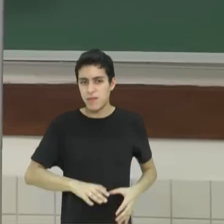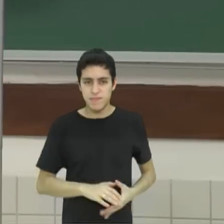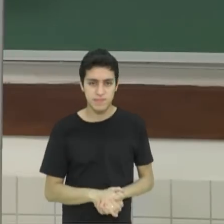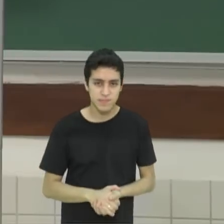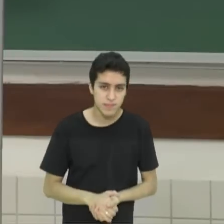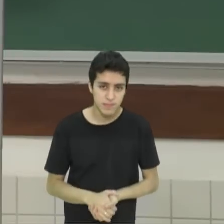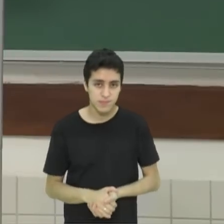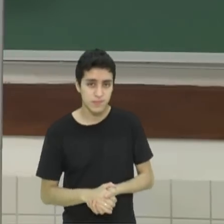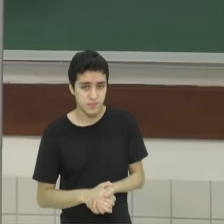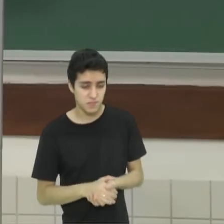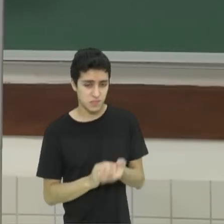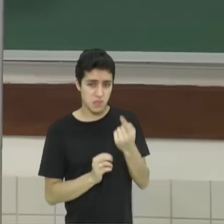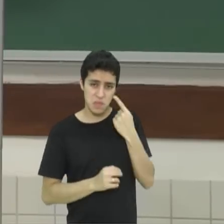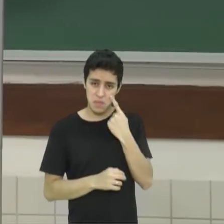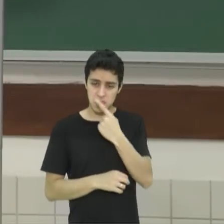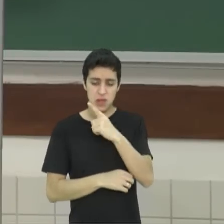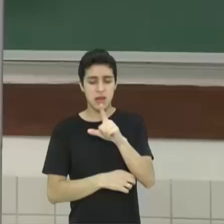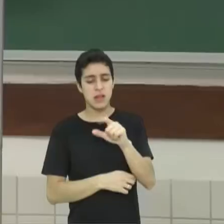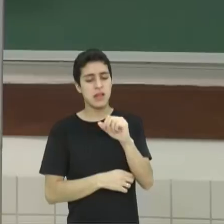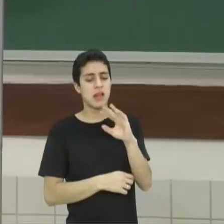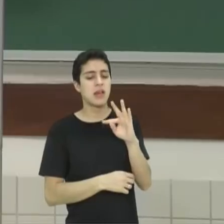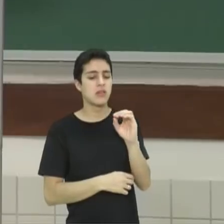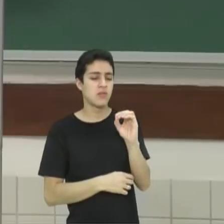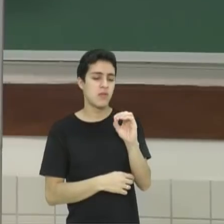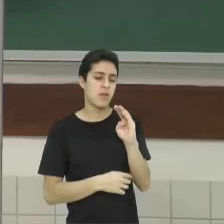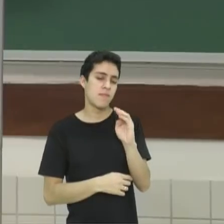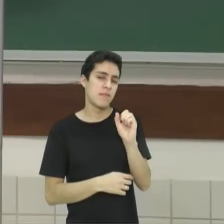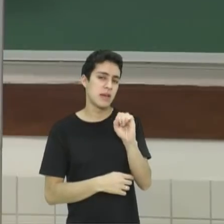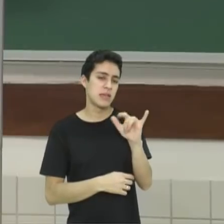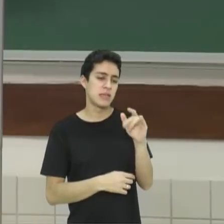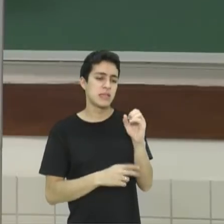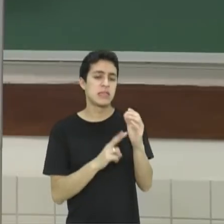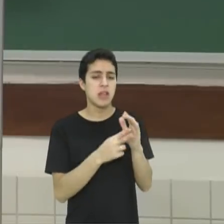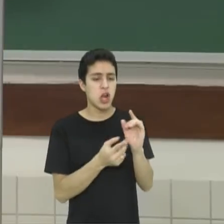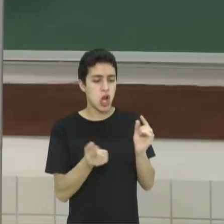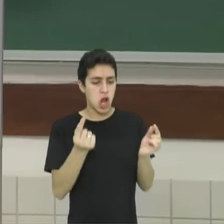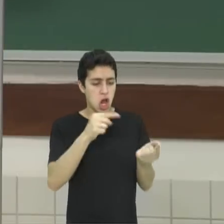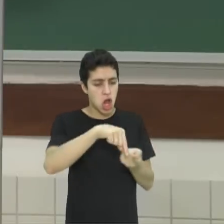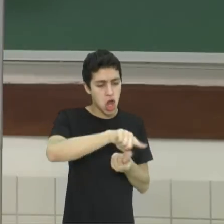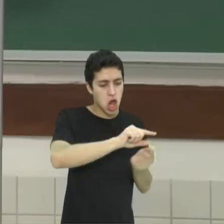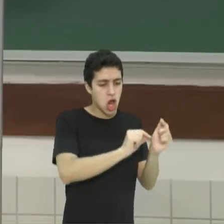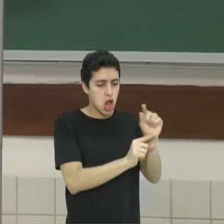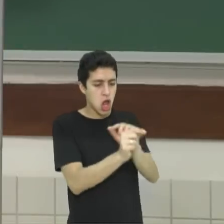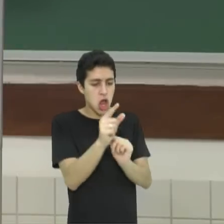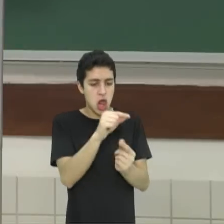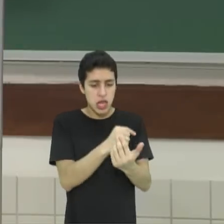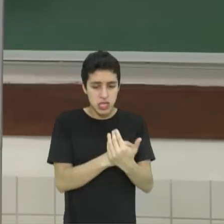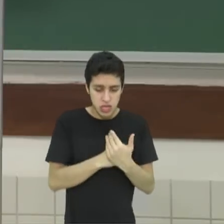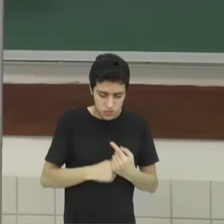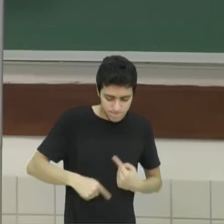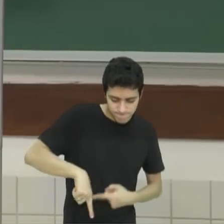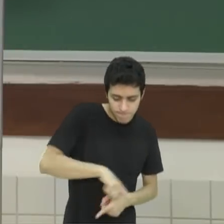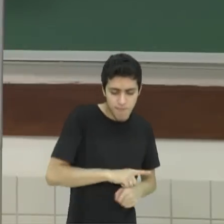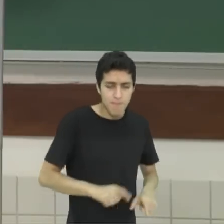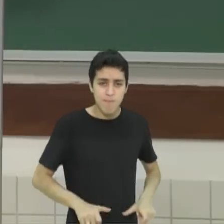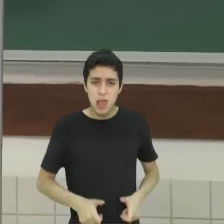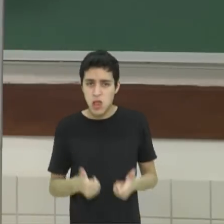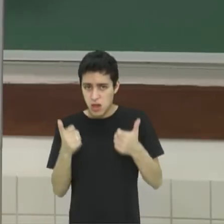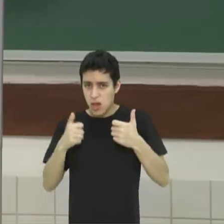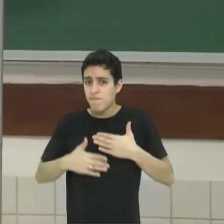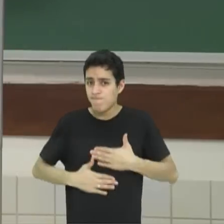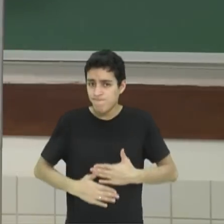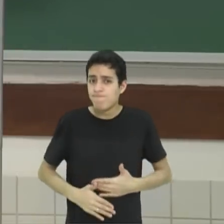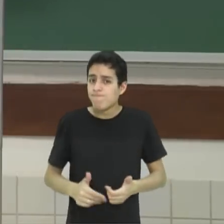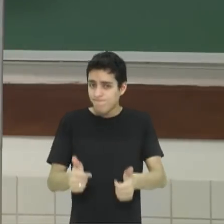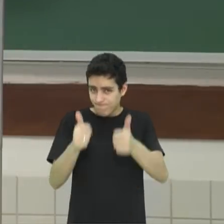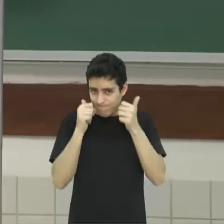Nesse caso, lactobacilos são organismos que ajudam na nossa flora intestinal, ok?